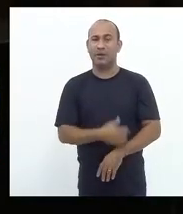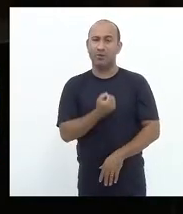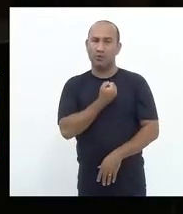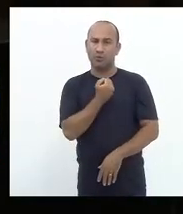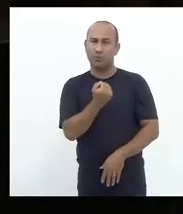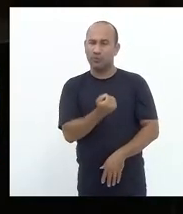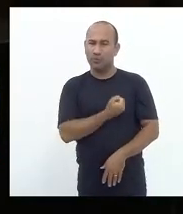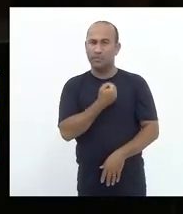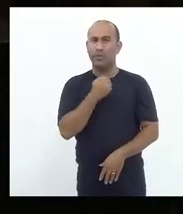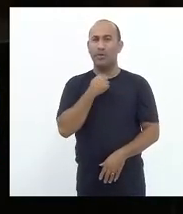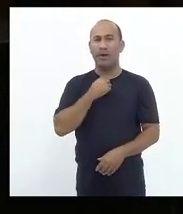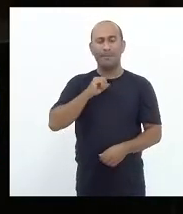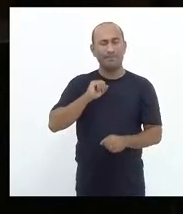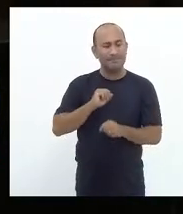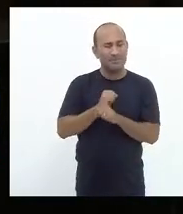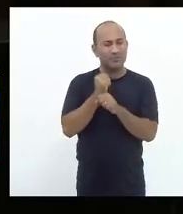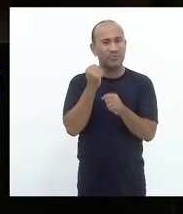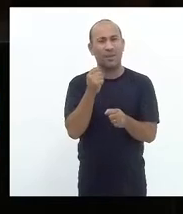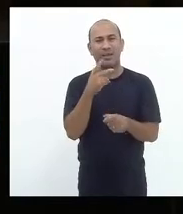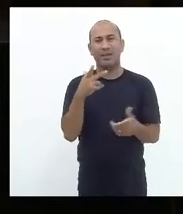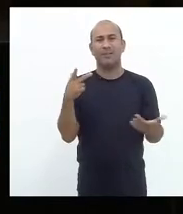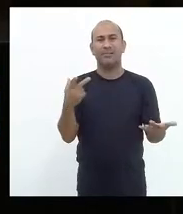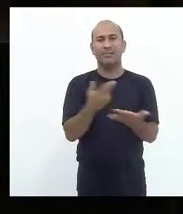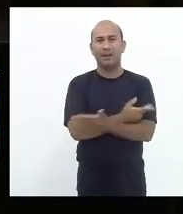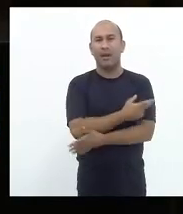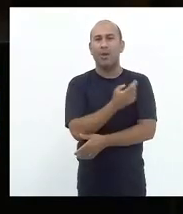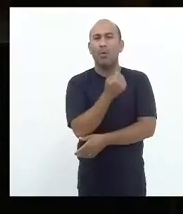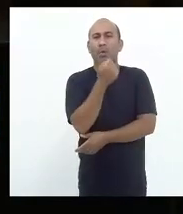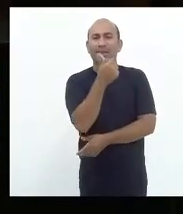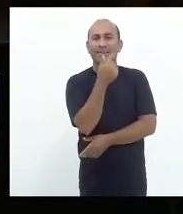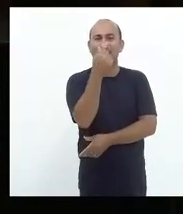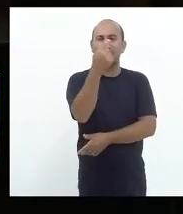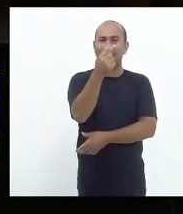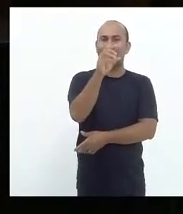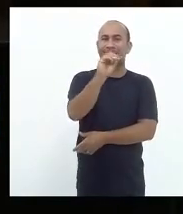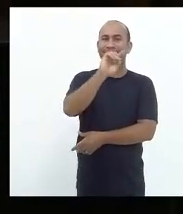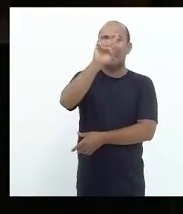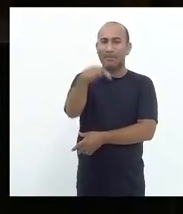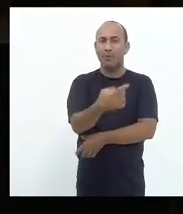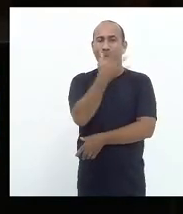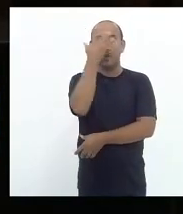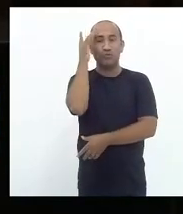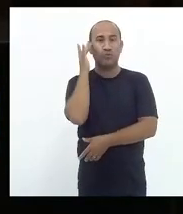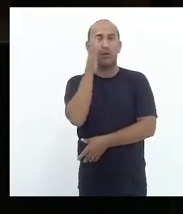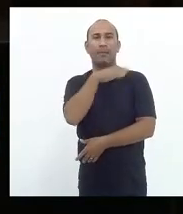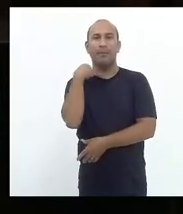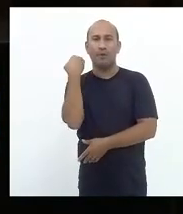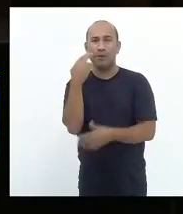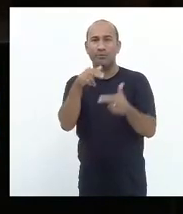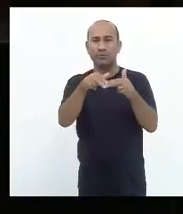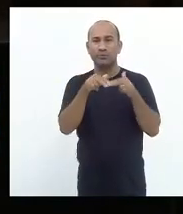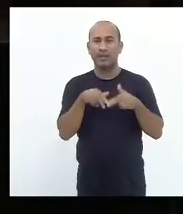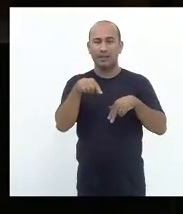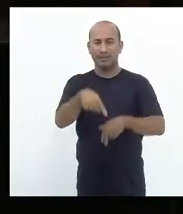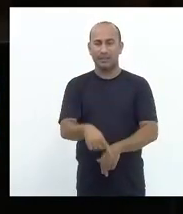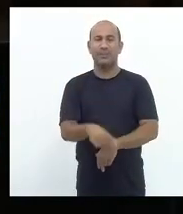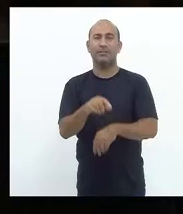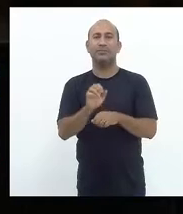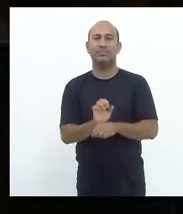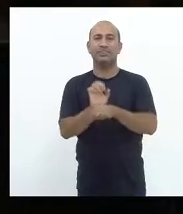desse número absurdo, chegando aí a quase 70 mil pessoas mortas só no estado do Rio de